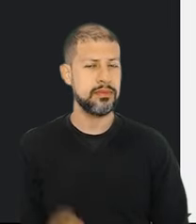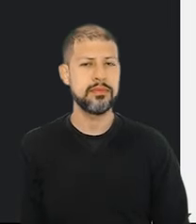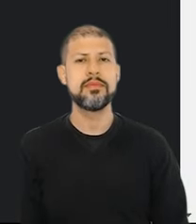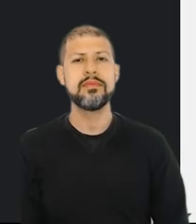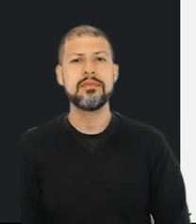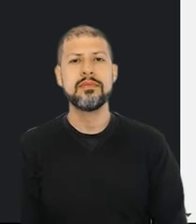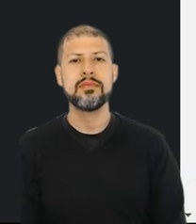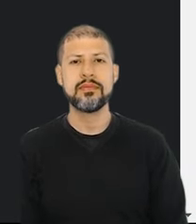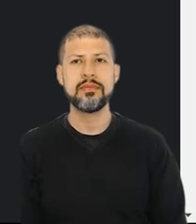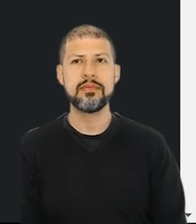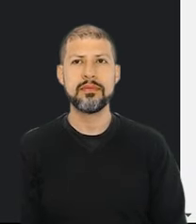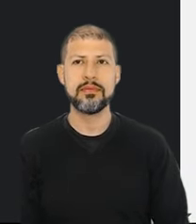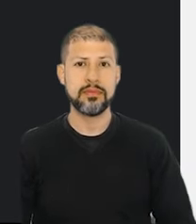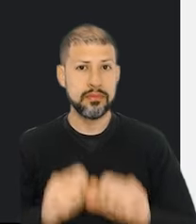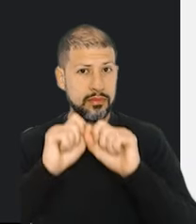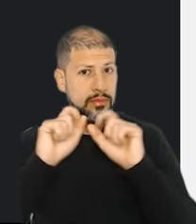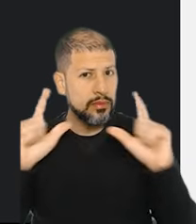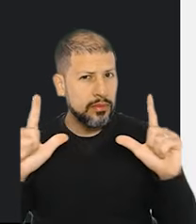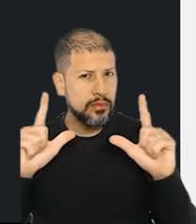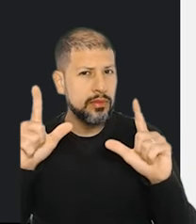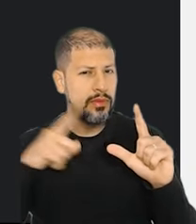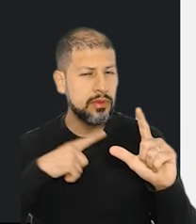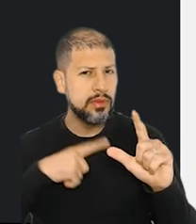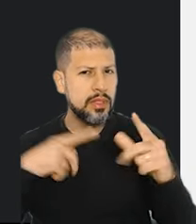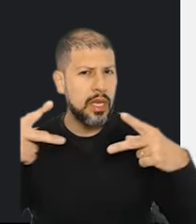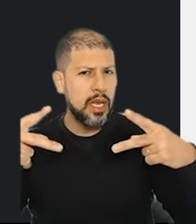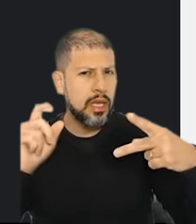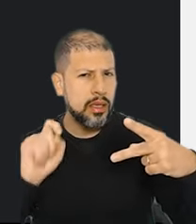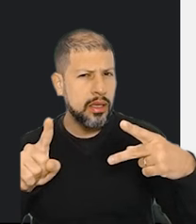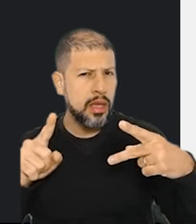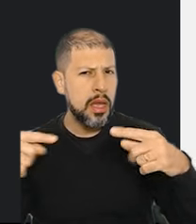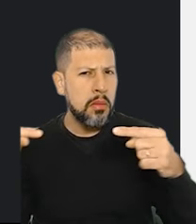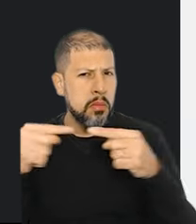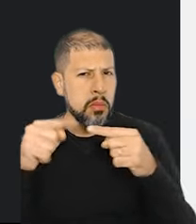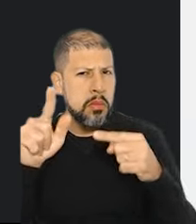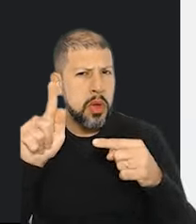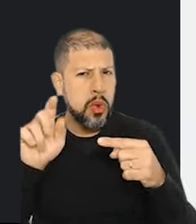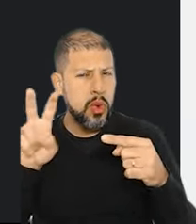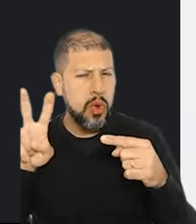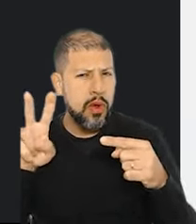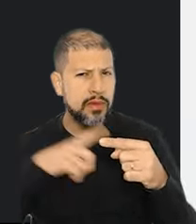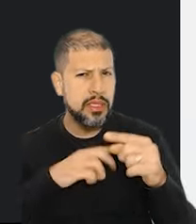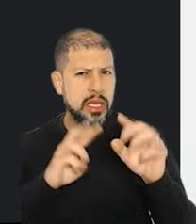atentar sempre ao link é do gov o endereço tá aqui